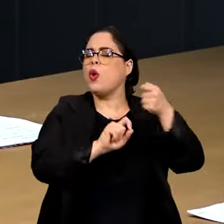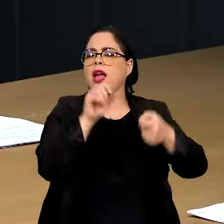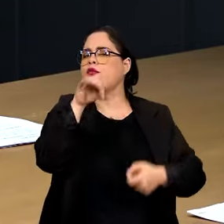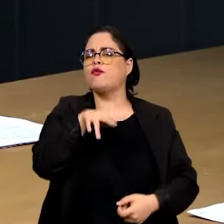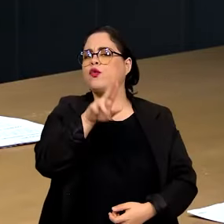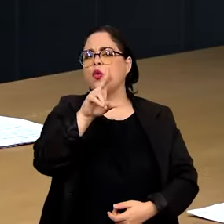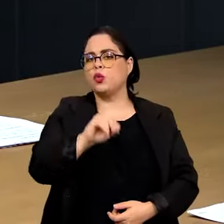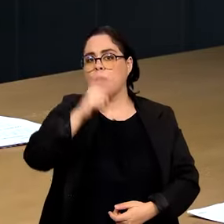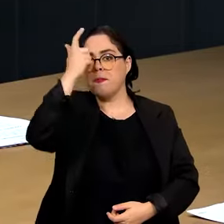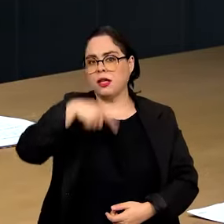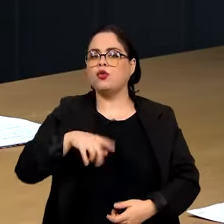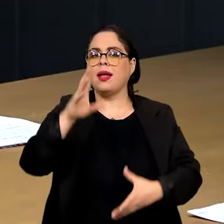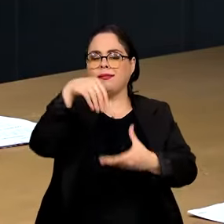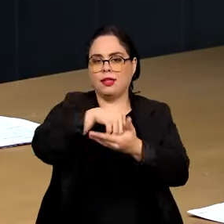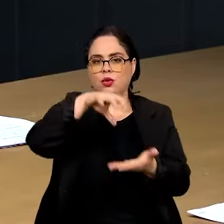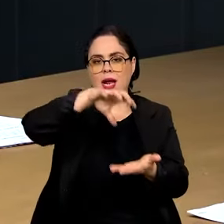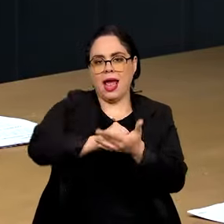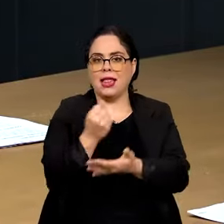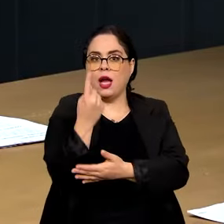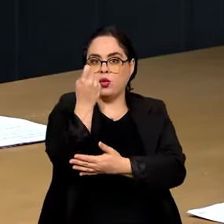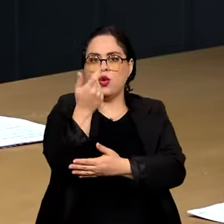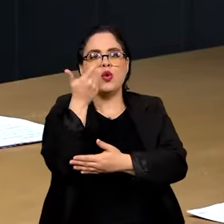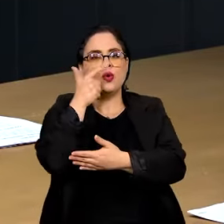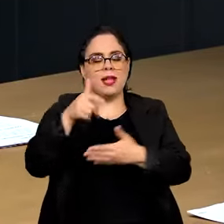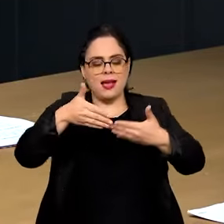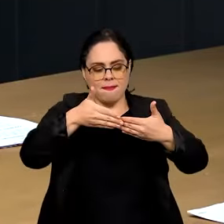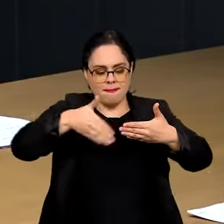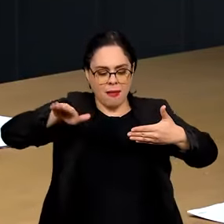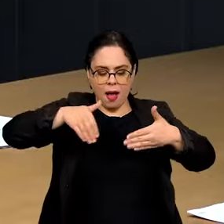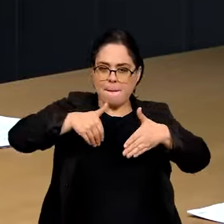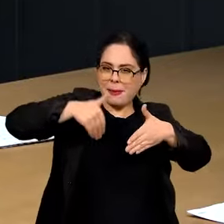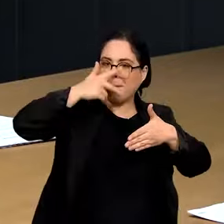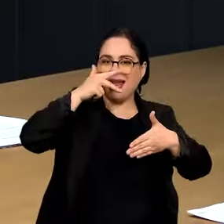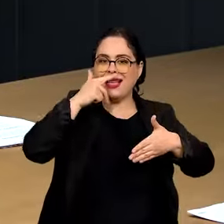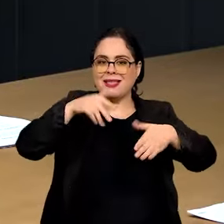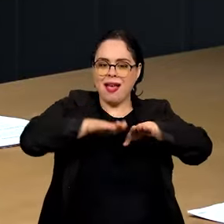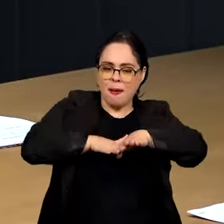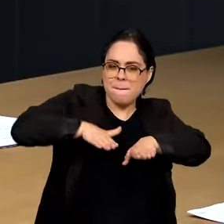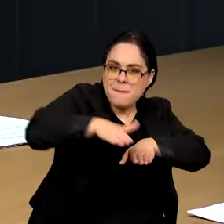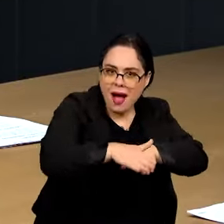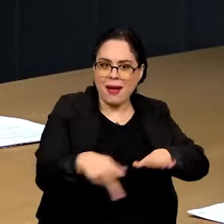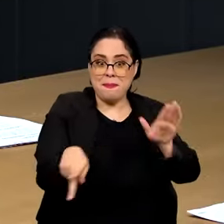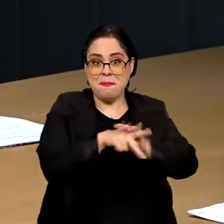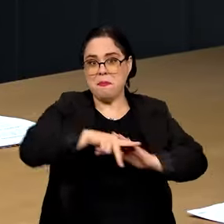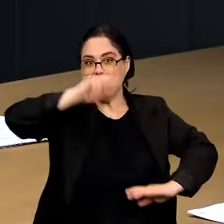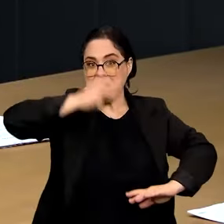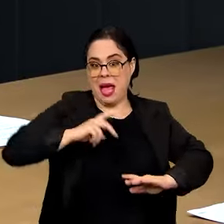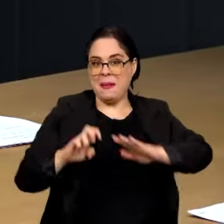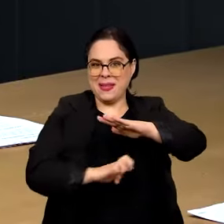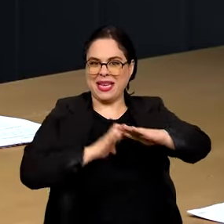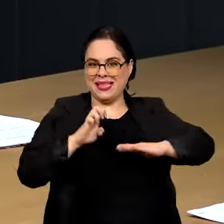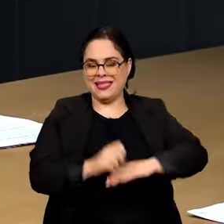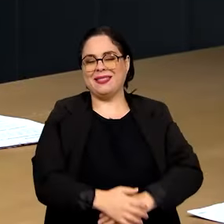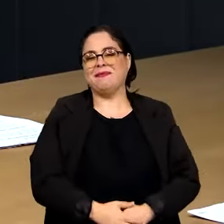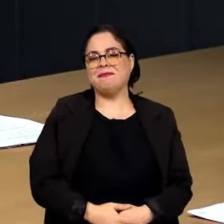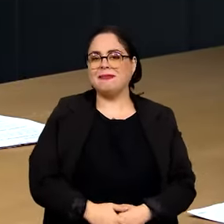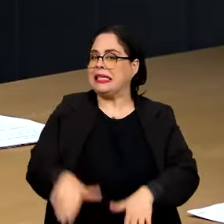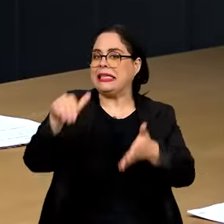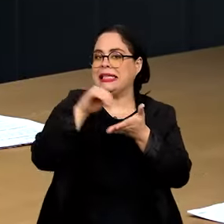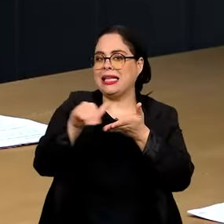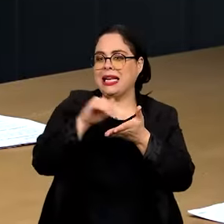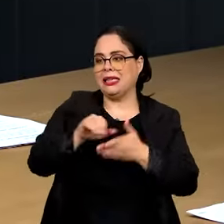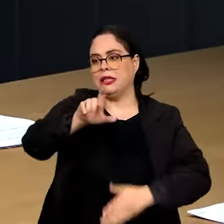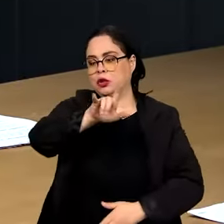possibilitar que o público do cadastro único consiga aquele recurso Inicial necessário para dar um pontapé no próprio